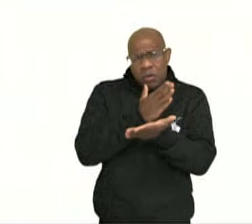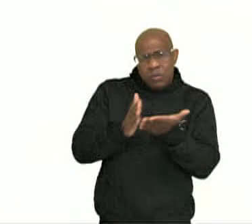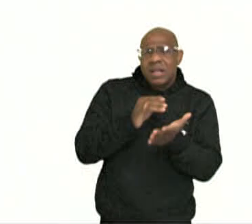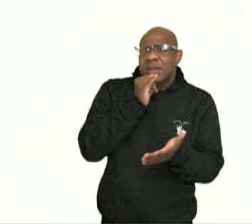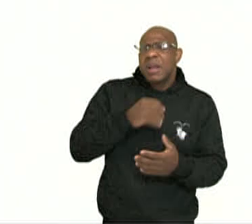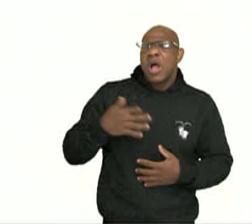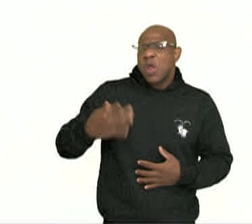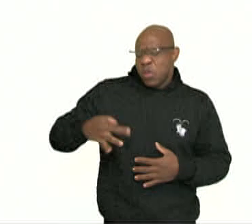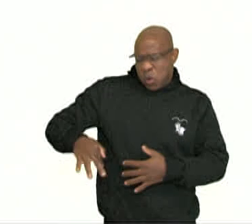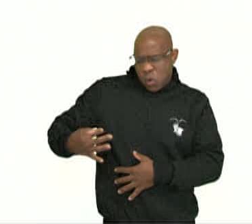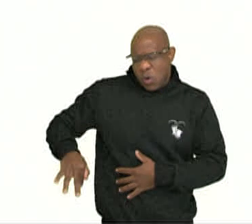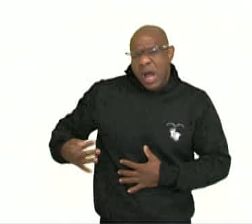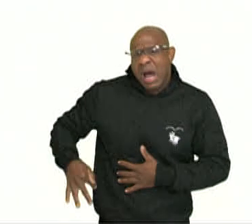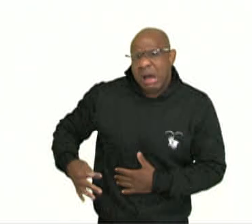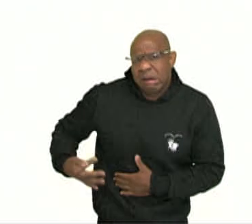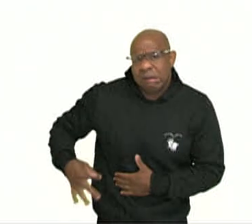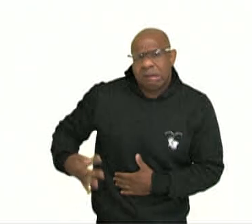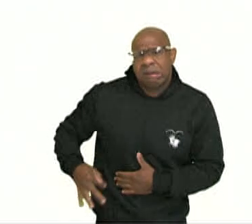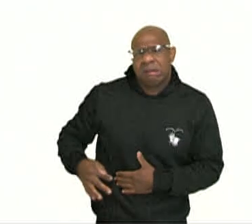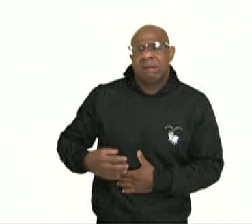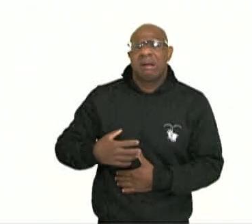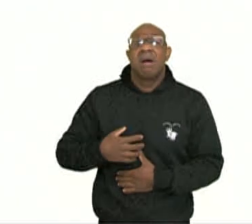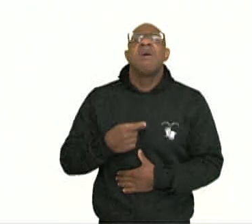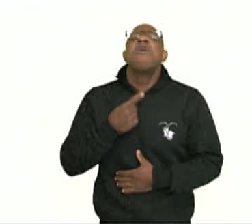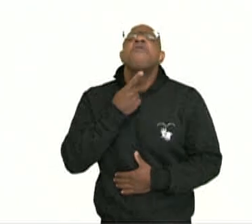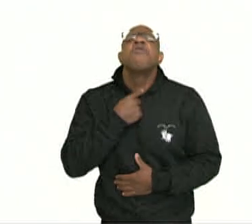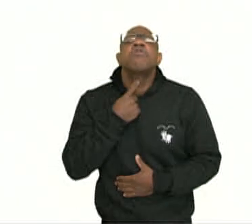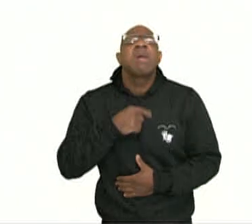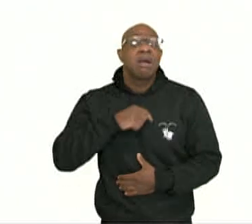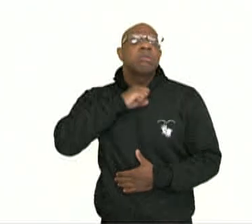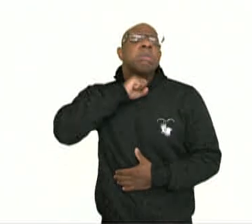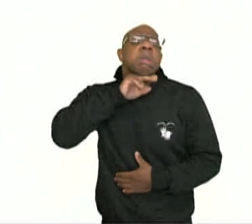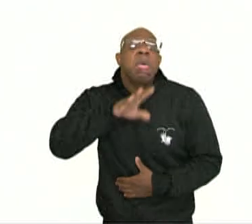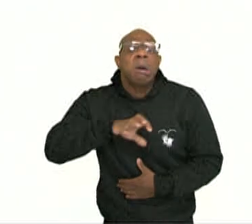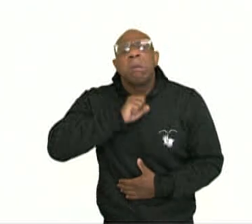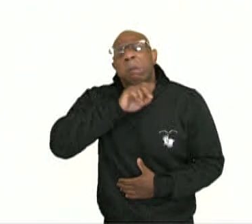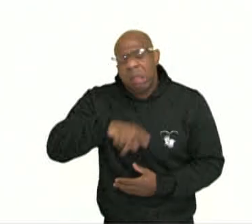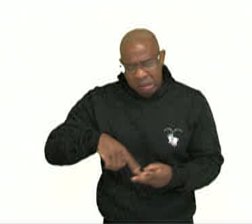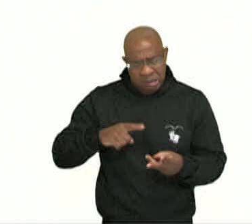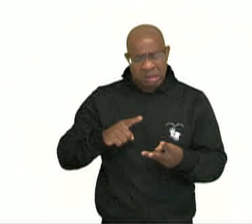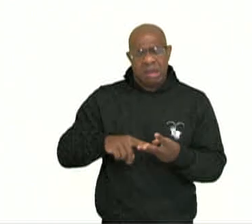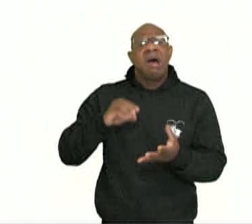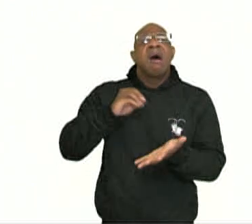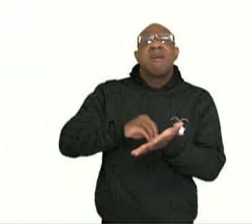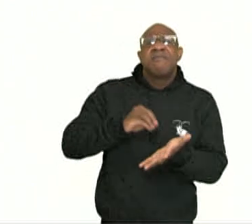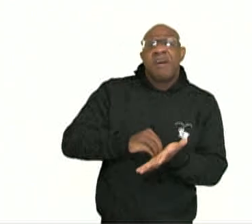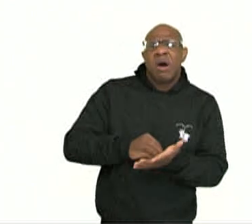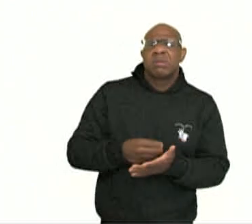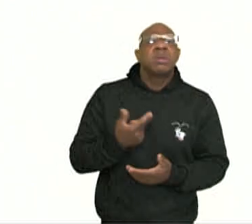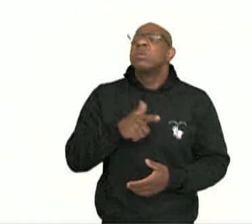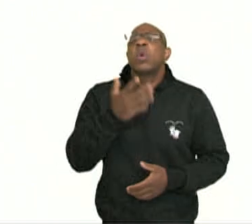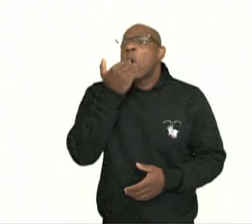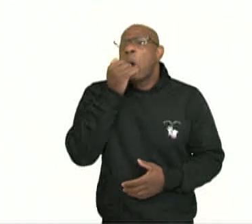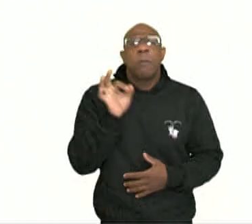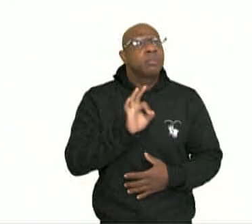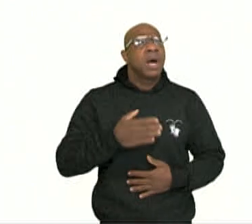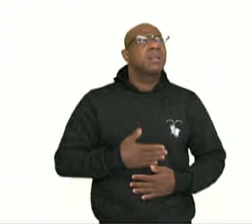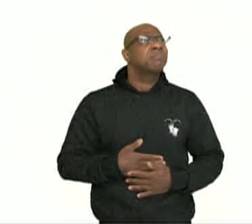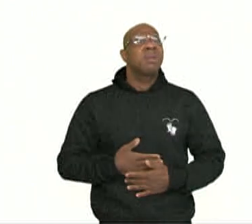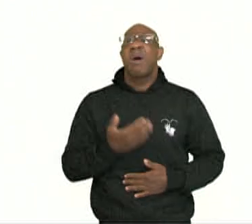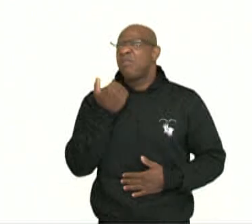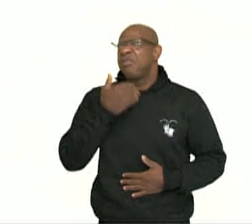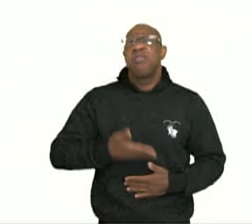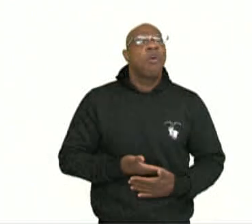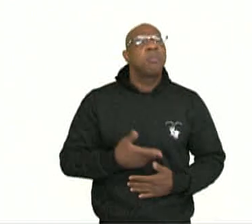Dores abdominais, náuseas, vômito, falta de apetite, uma